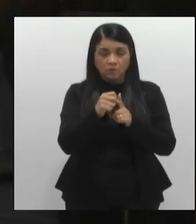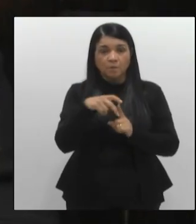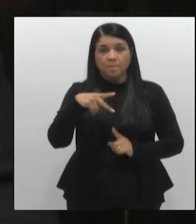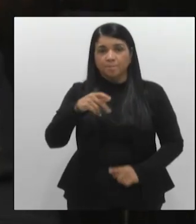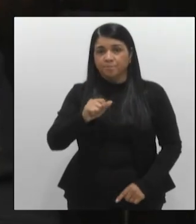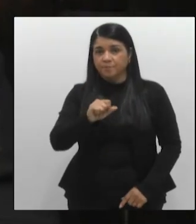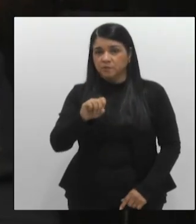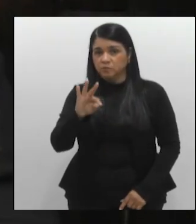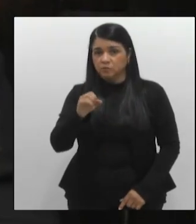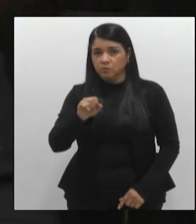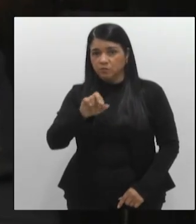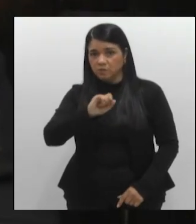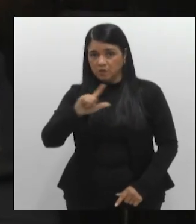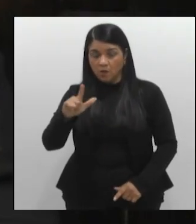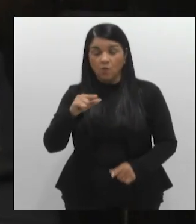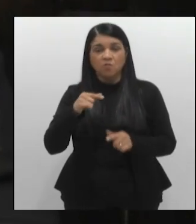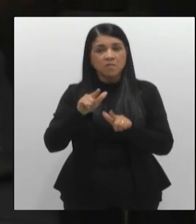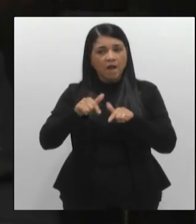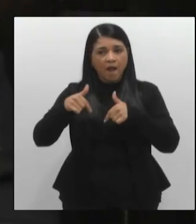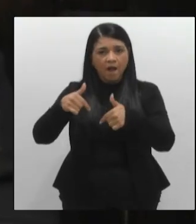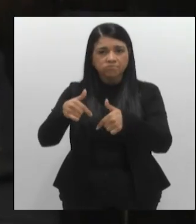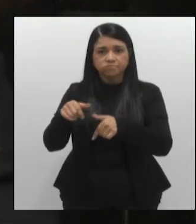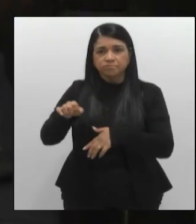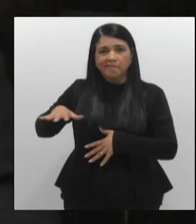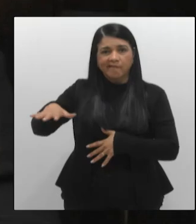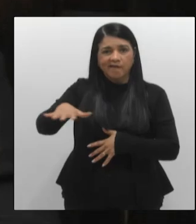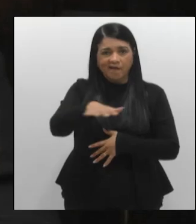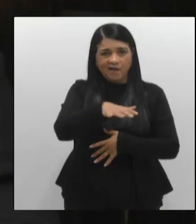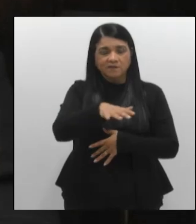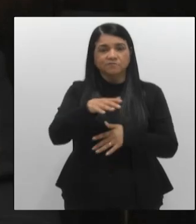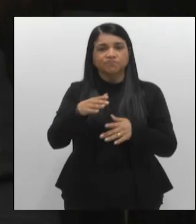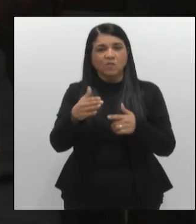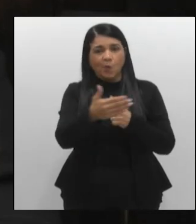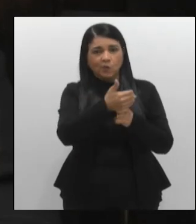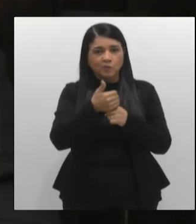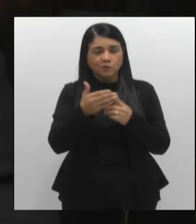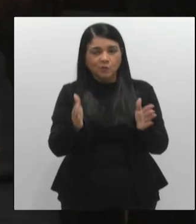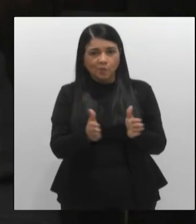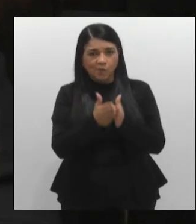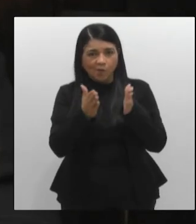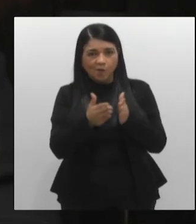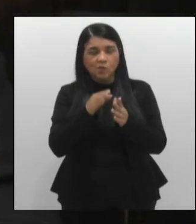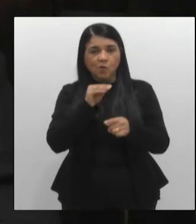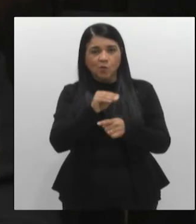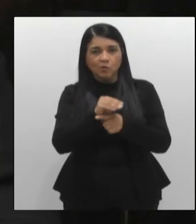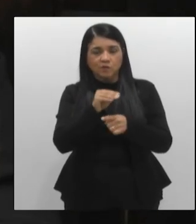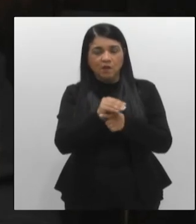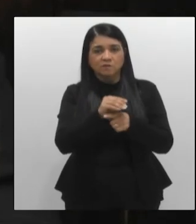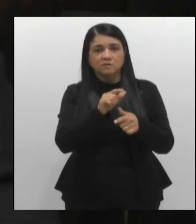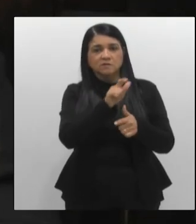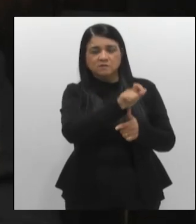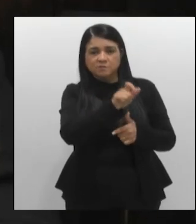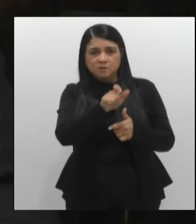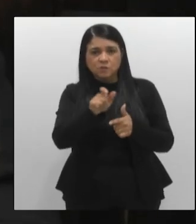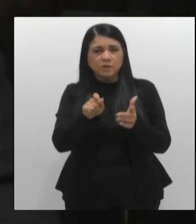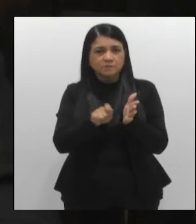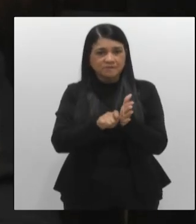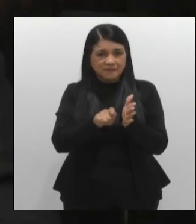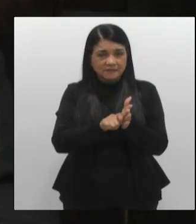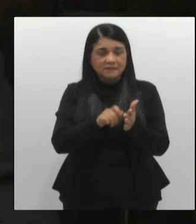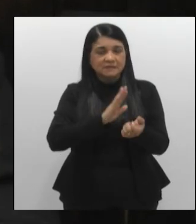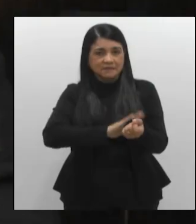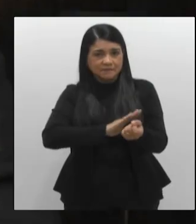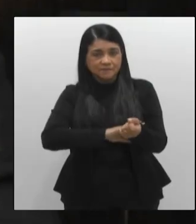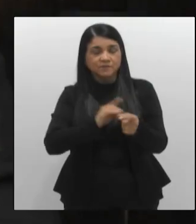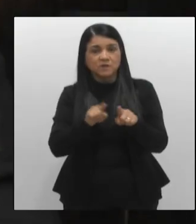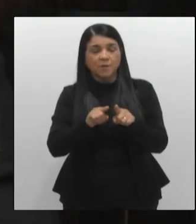mais diversas de evangelização, ao acolhimento dos pobres, do cuidado com dependentes químicos, assistência a